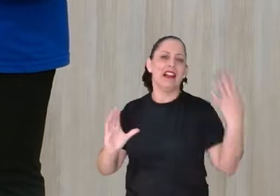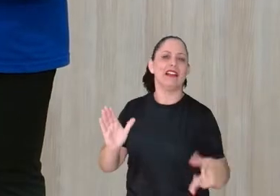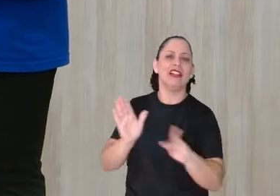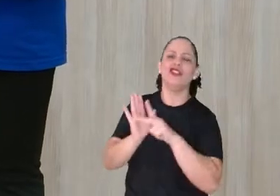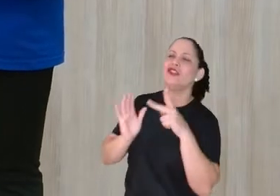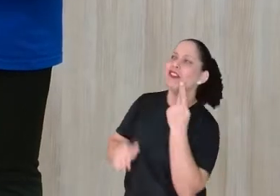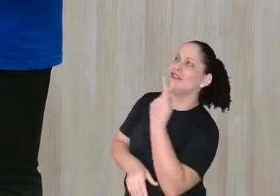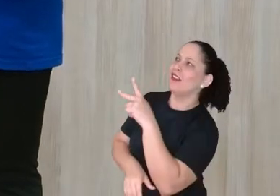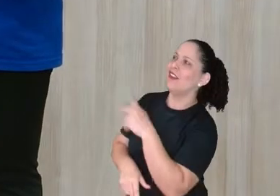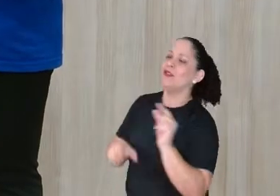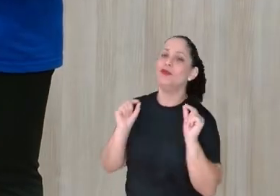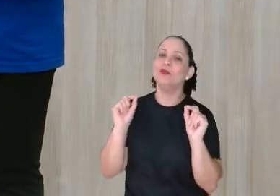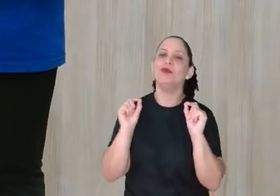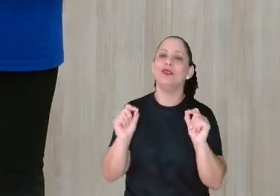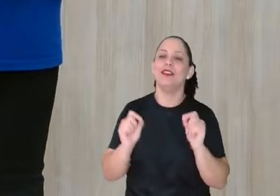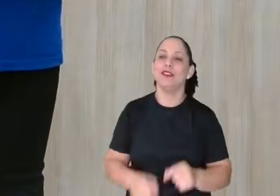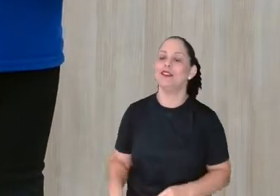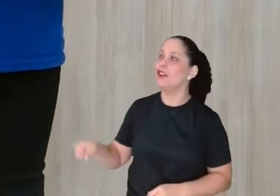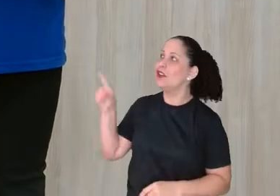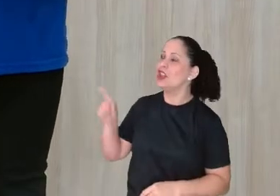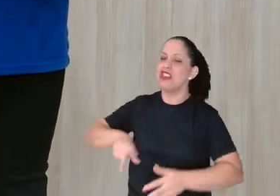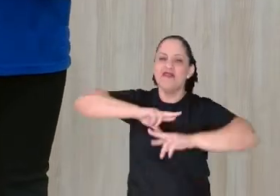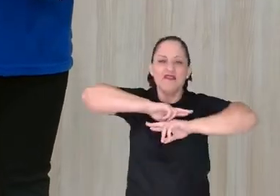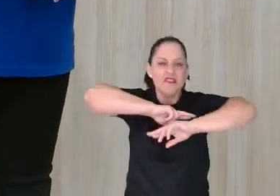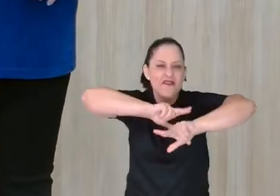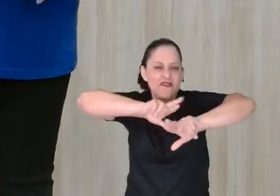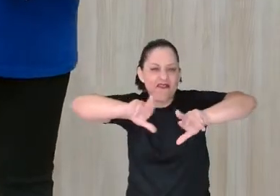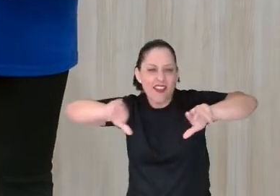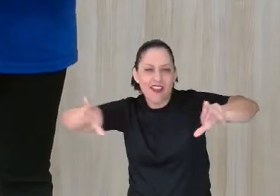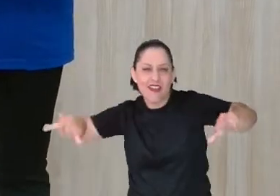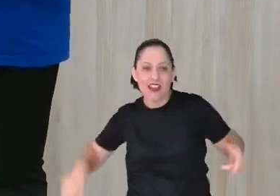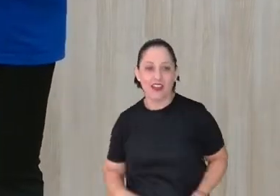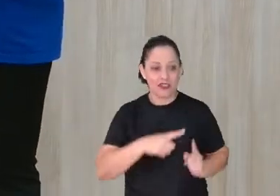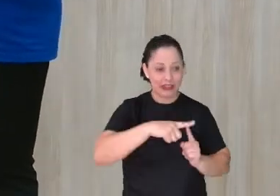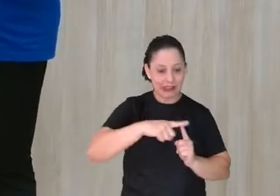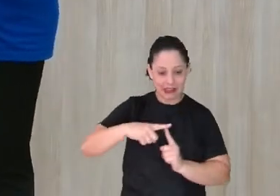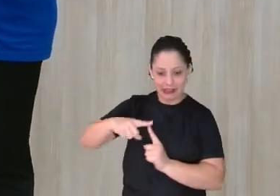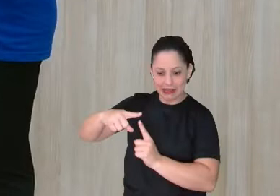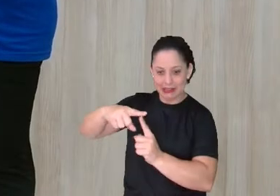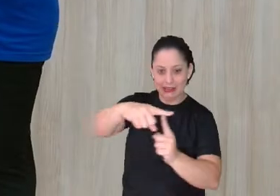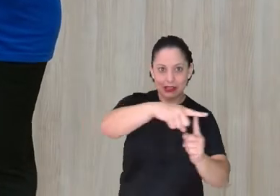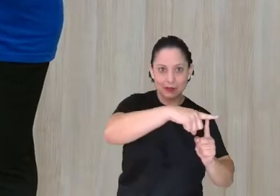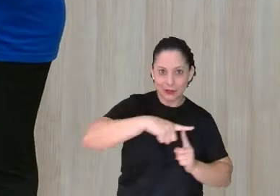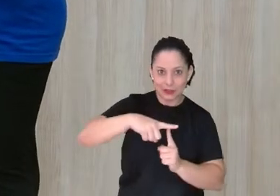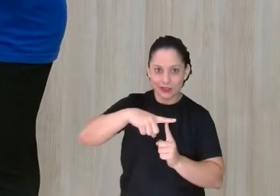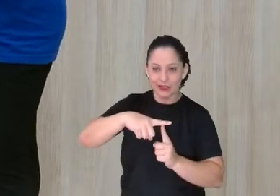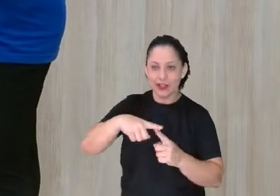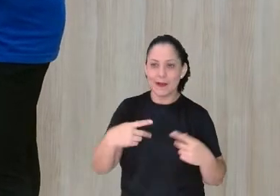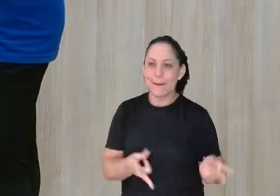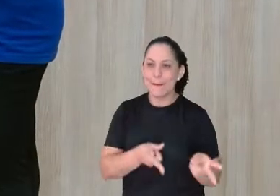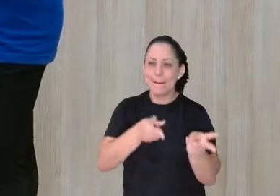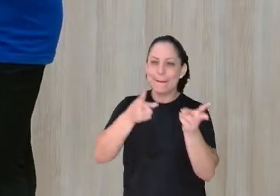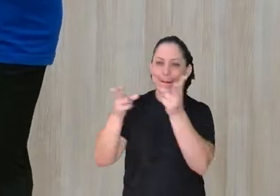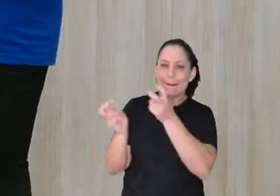relação. Então, aqui a gente vê uma diversidade de espécies, né? E aí a gente percebe que essas espécies elas têm que